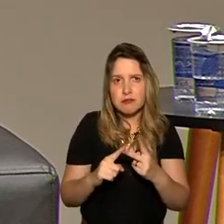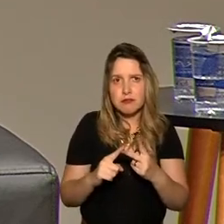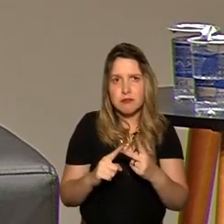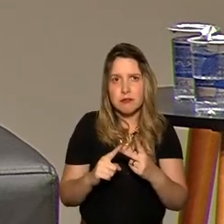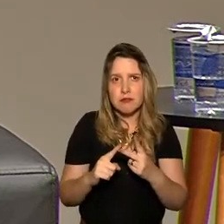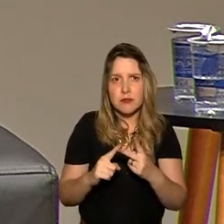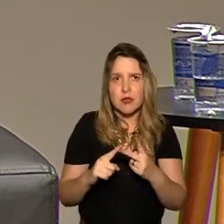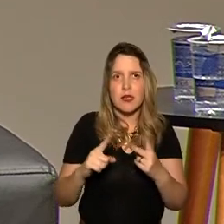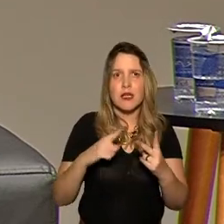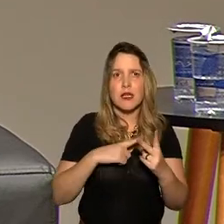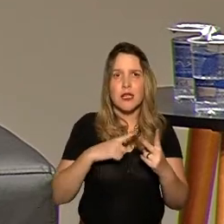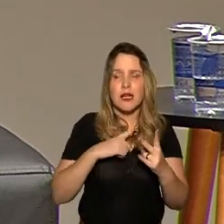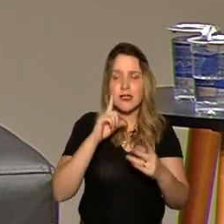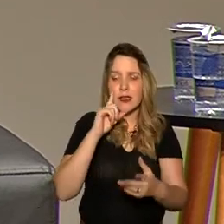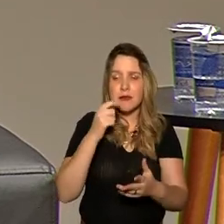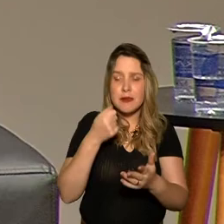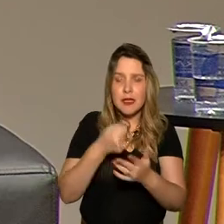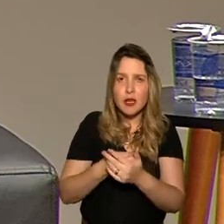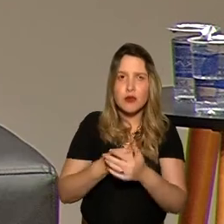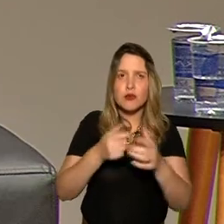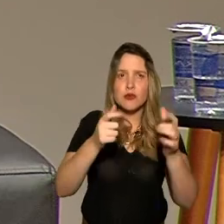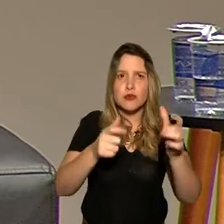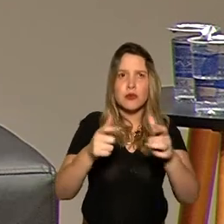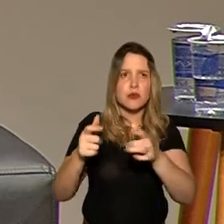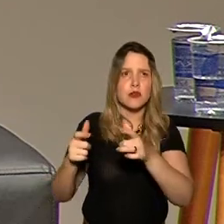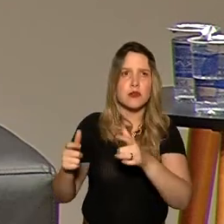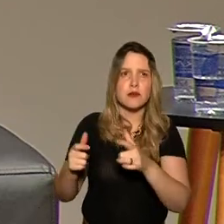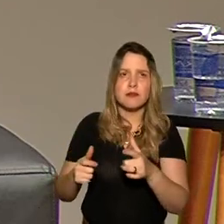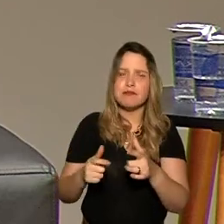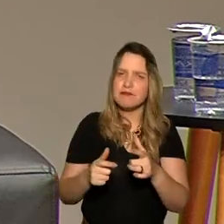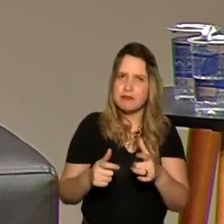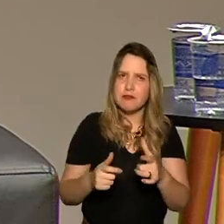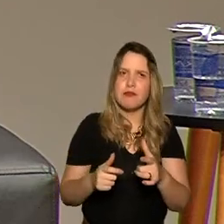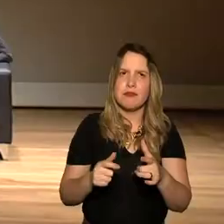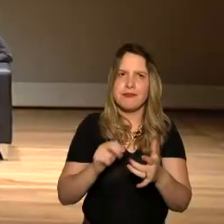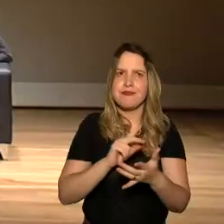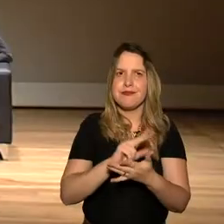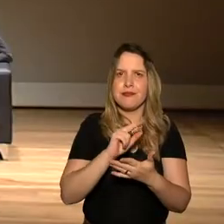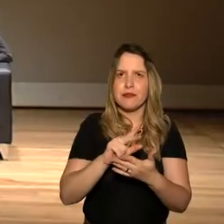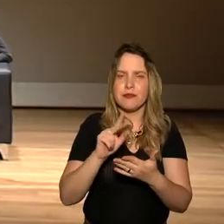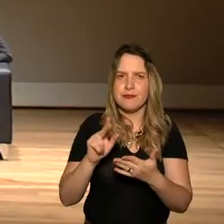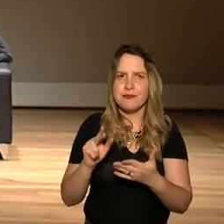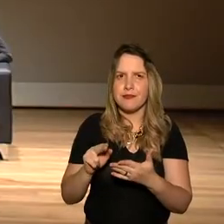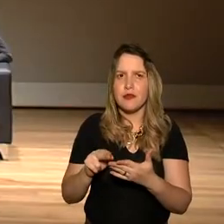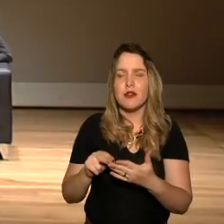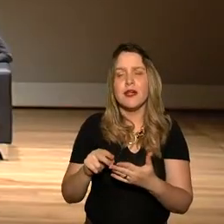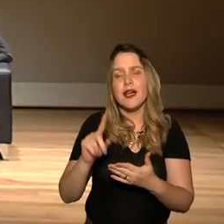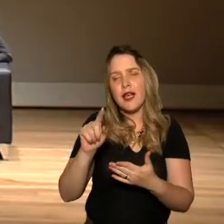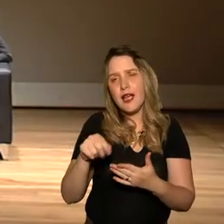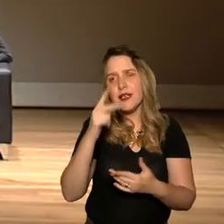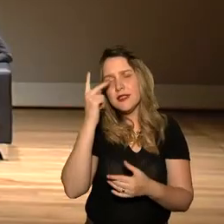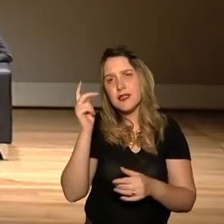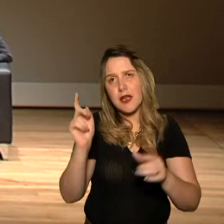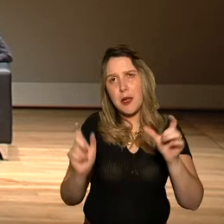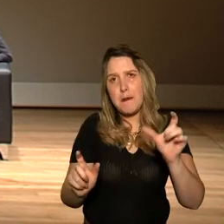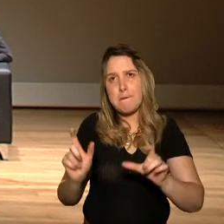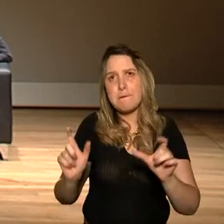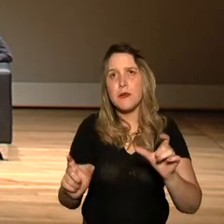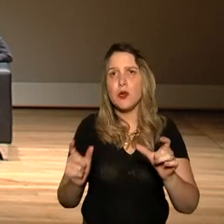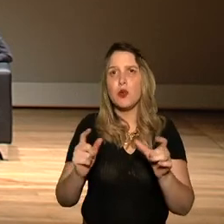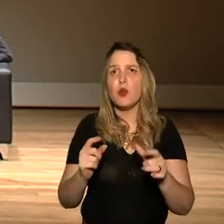e ter determinada idade e morar numa certa região da Cidade essa pessoa que